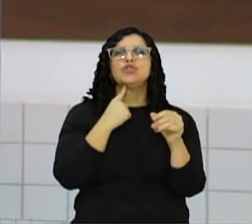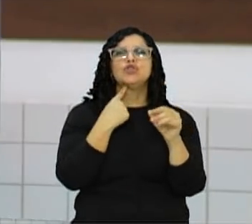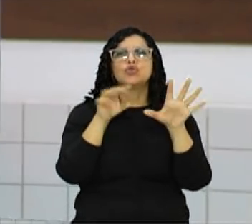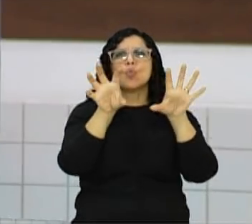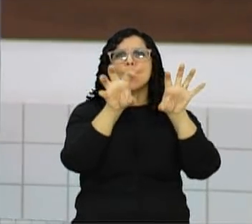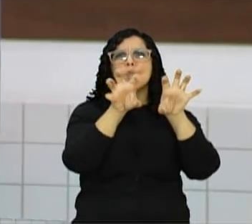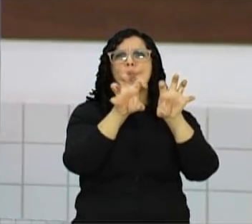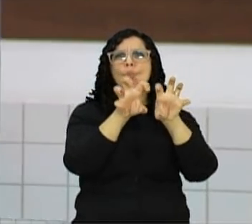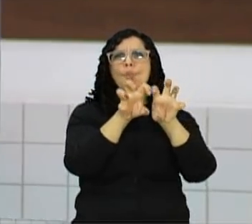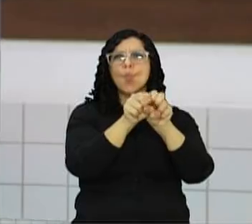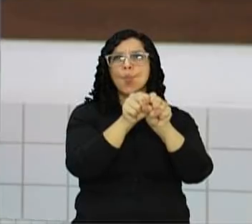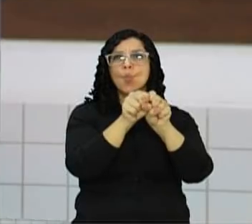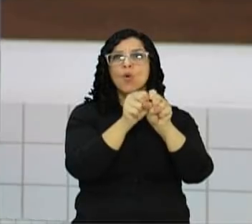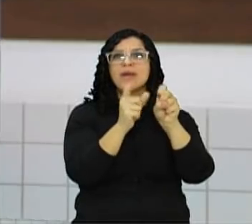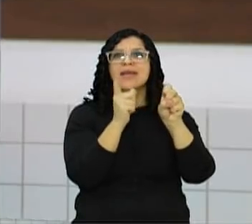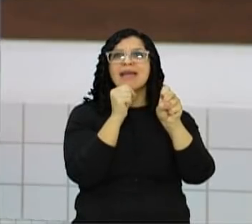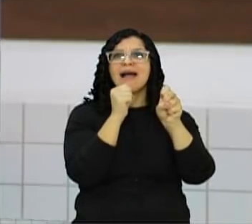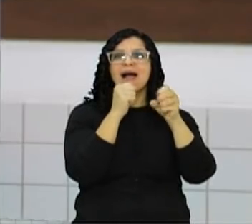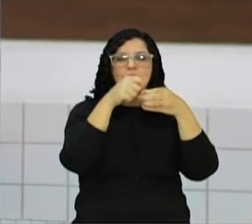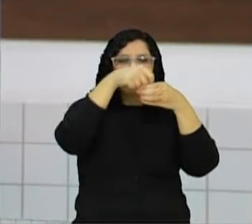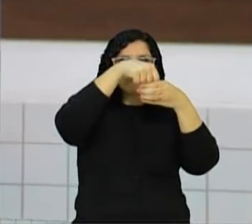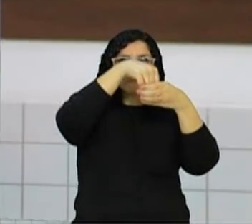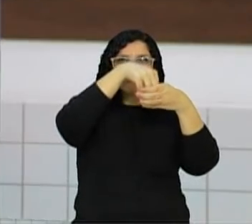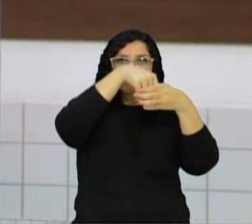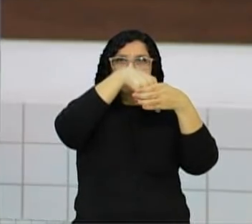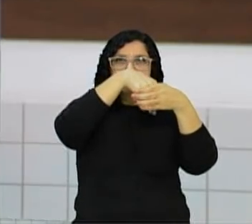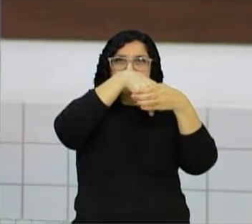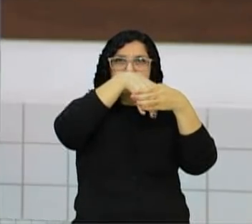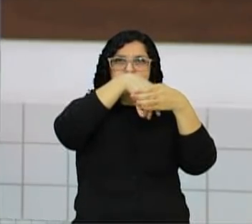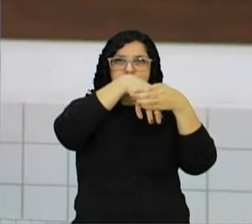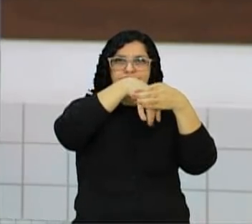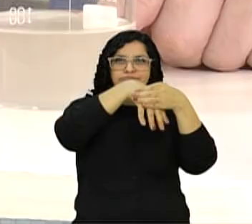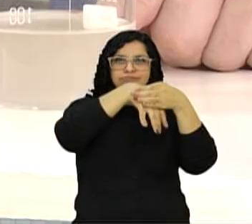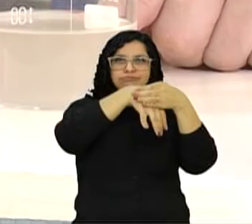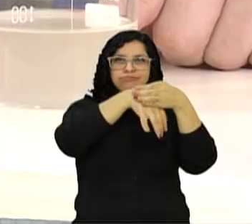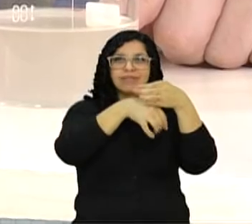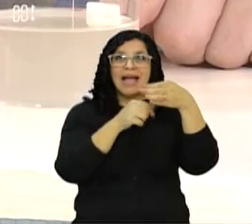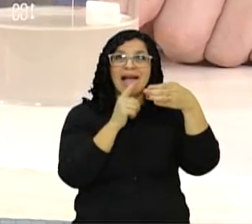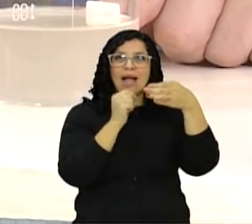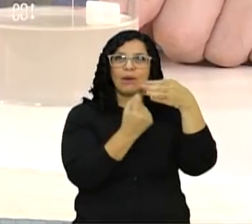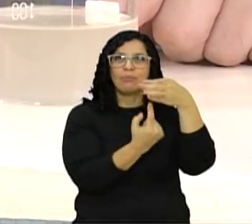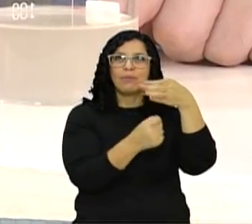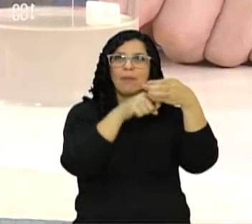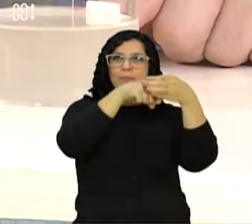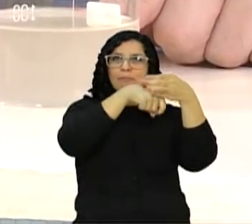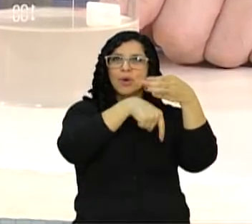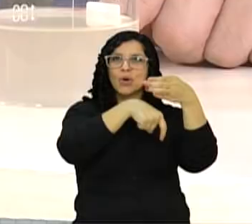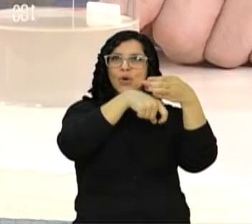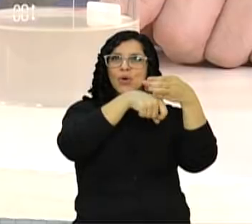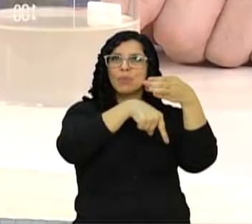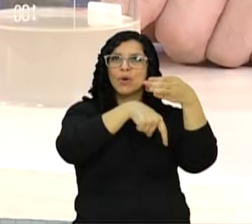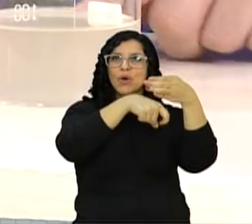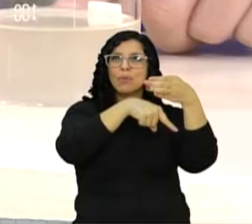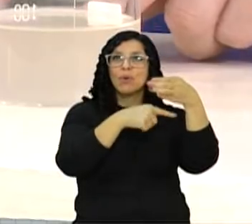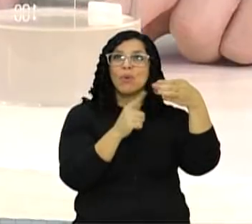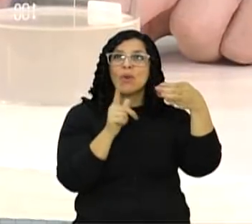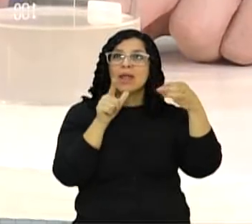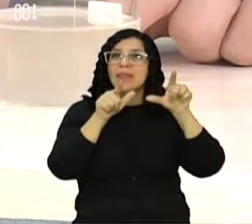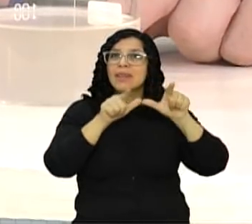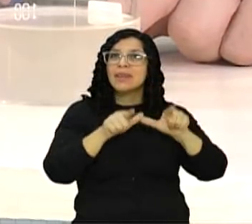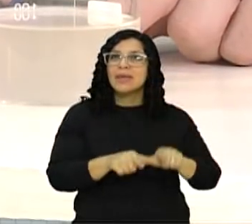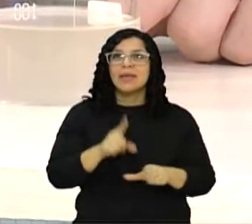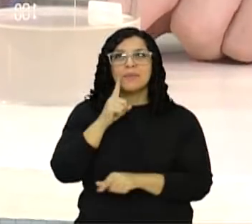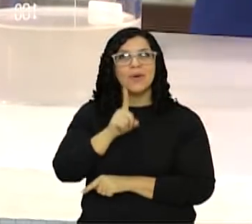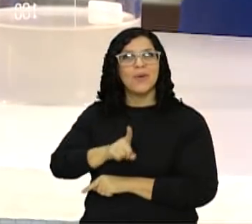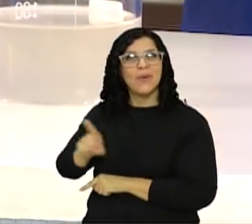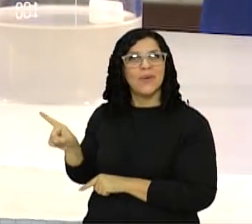a areia, que também é porosa, e as rochas, seguram essas partículas que estavam presentes nesse solo. Olha a